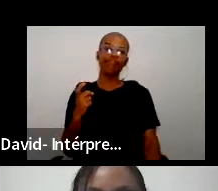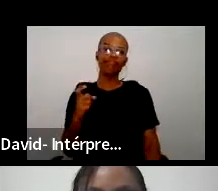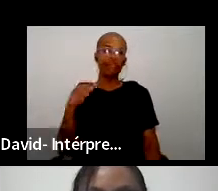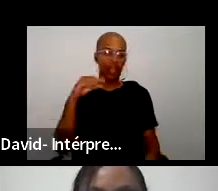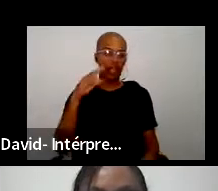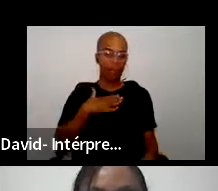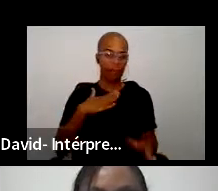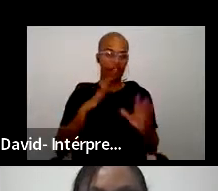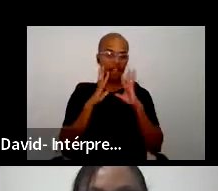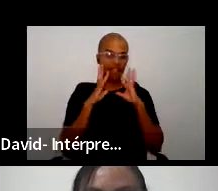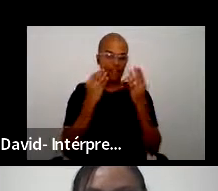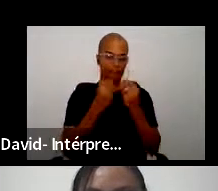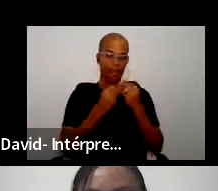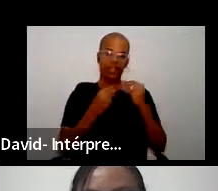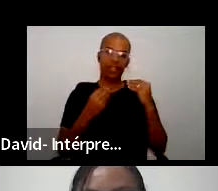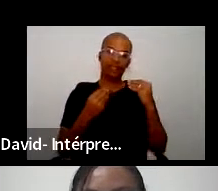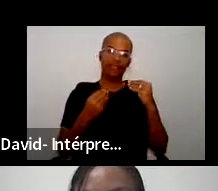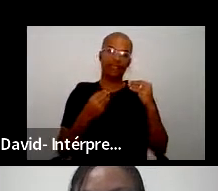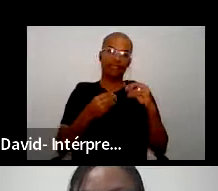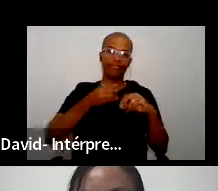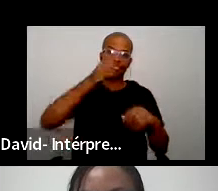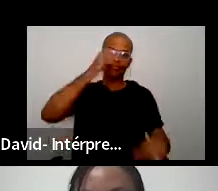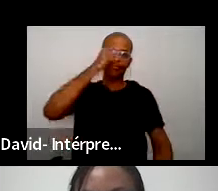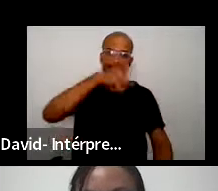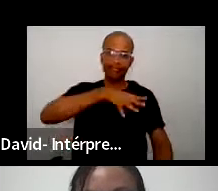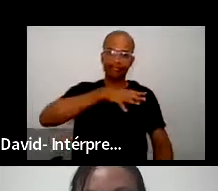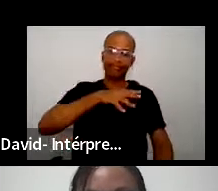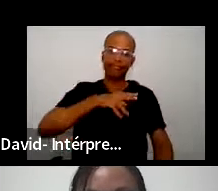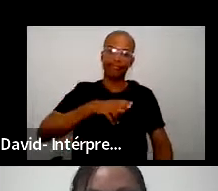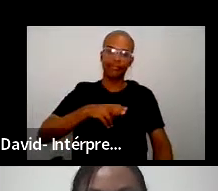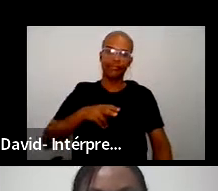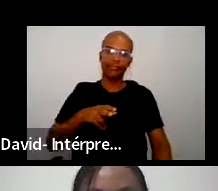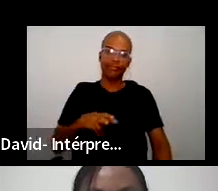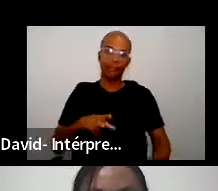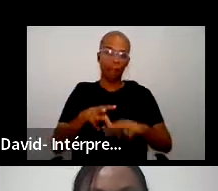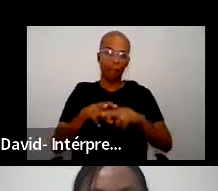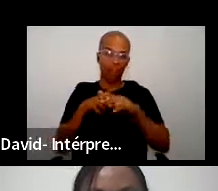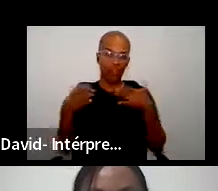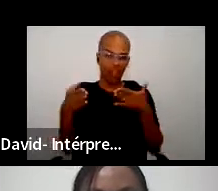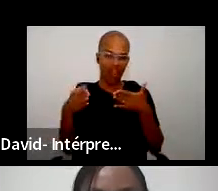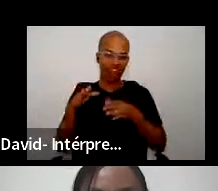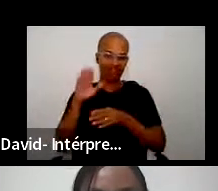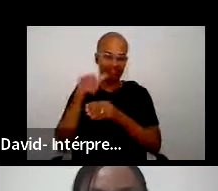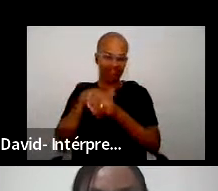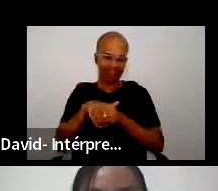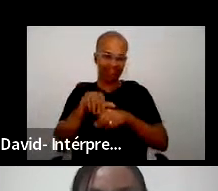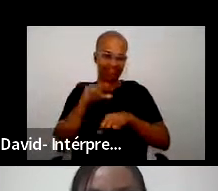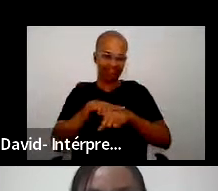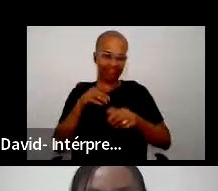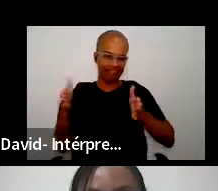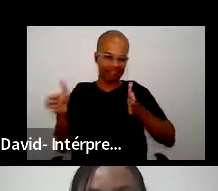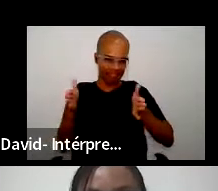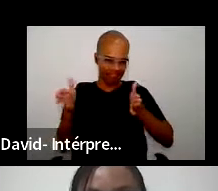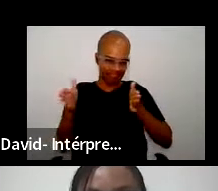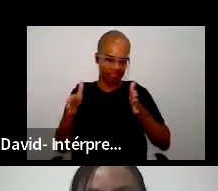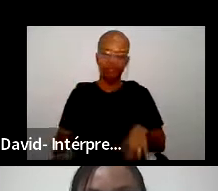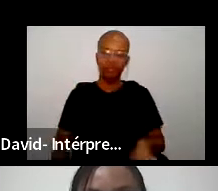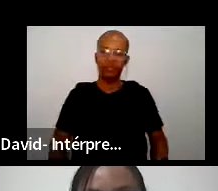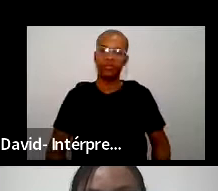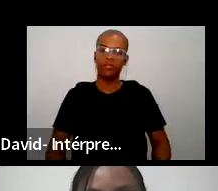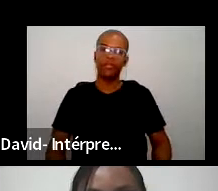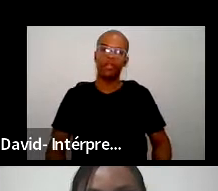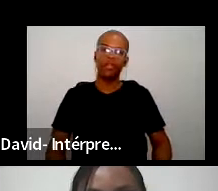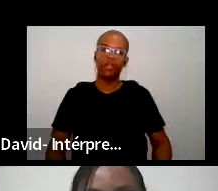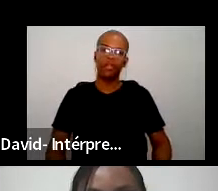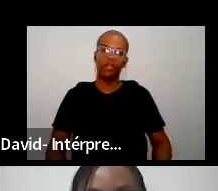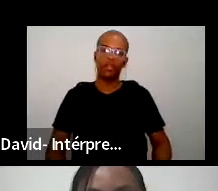família por motivos, né, desse período que nós estamos vivendo, que está sendo tão difícil, e hoje